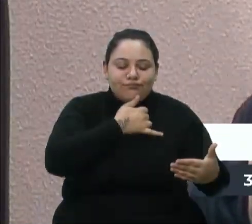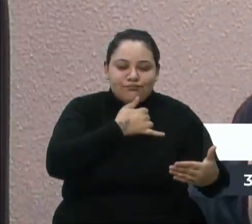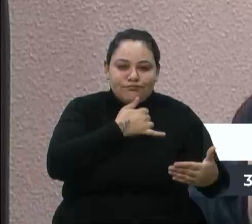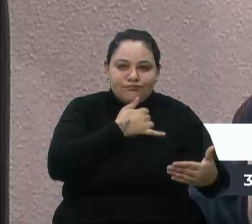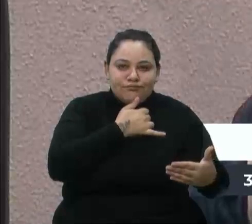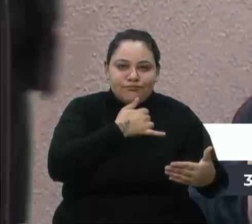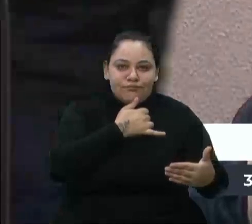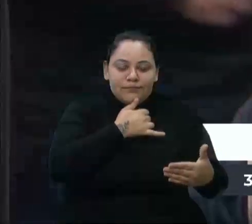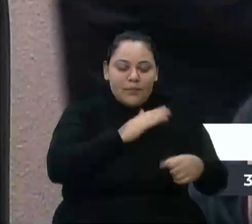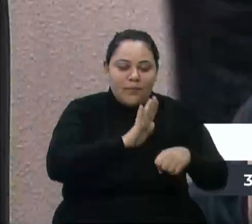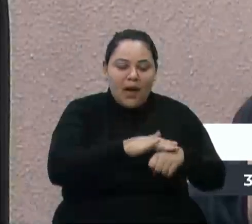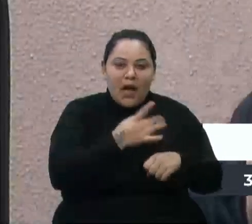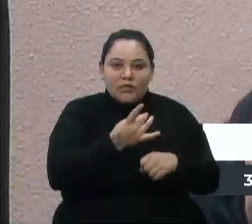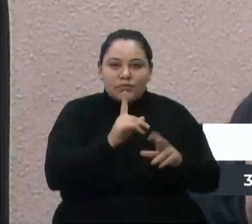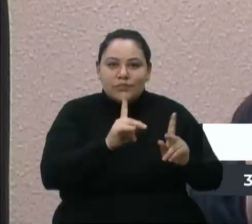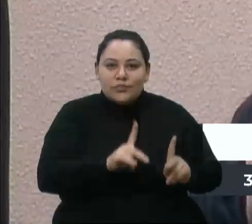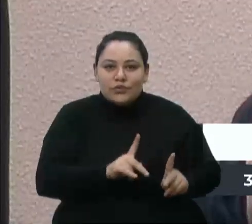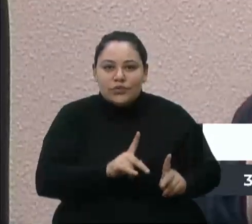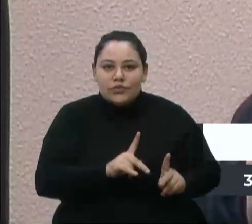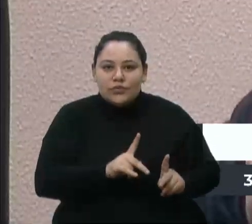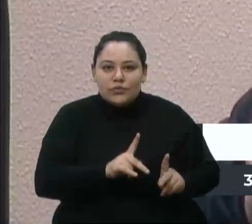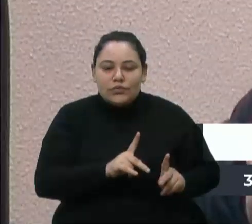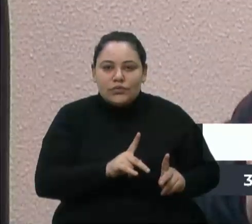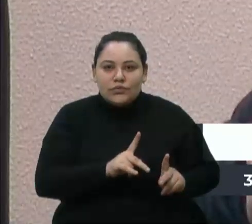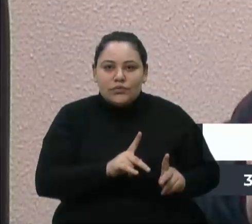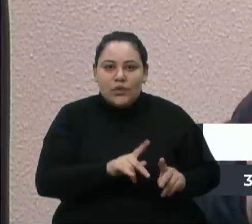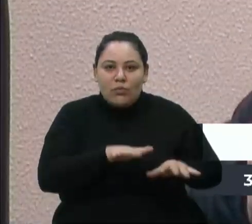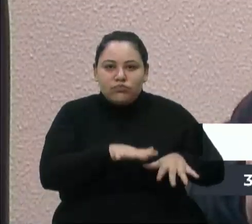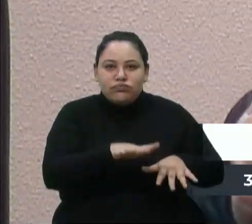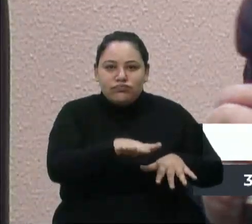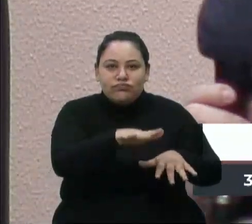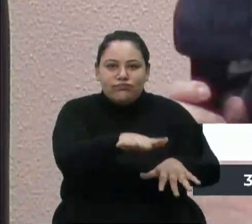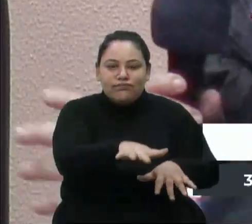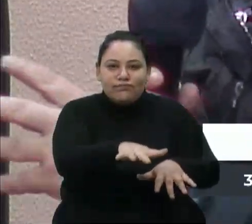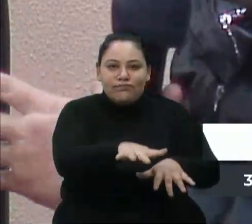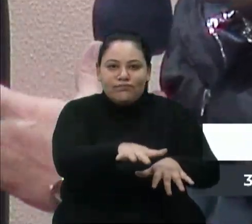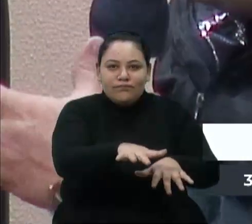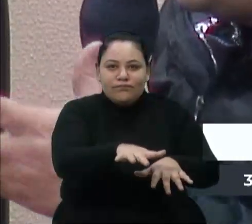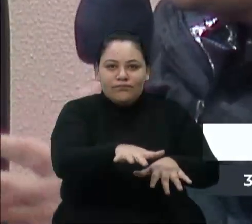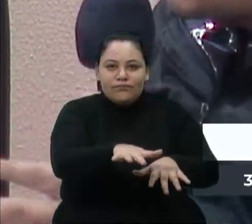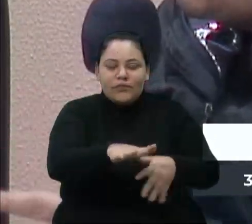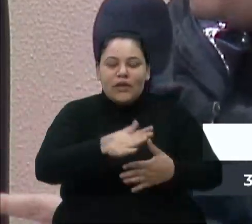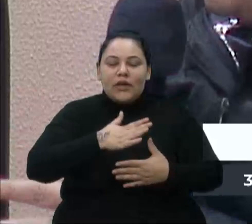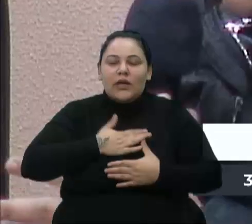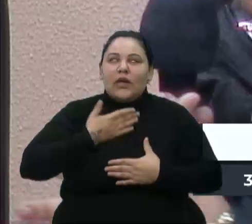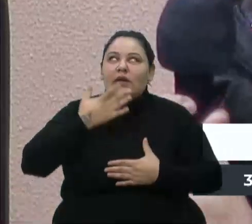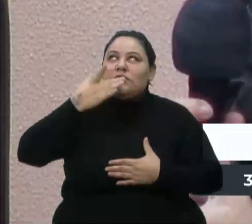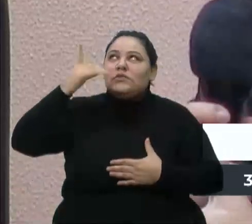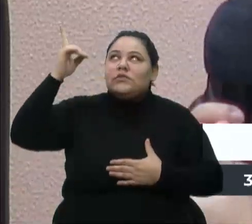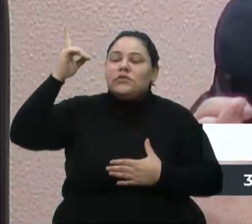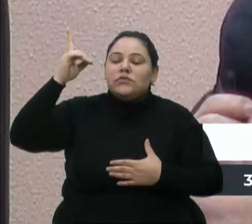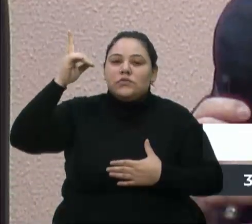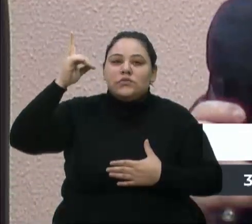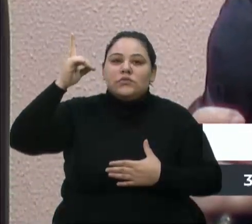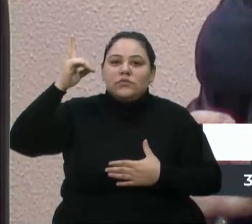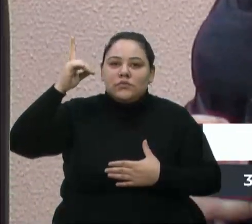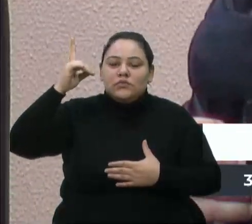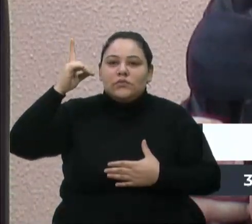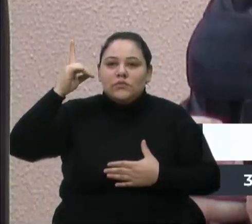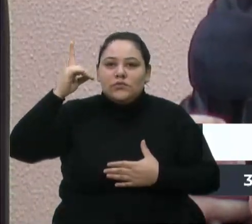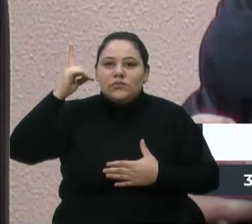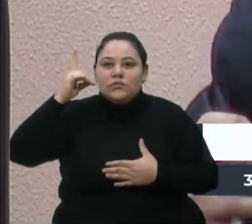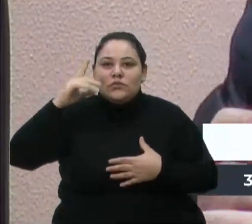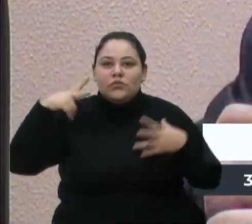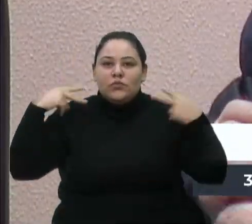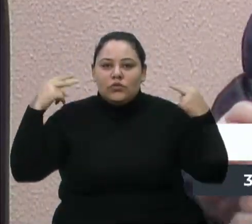usuário daquele local ali, né, do trânsito, tem graças a Deus que o motorista está bem, né, a vida foi